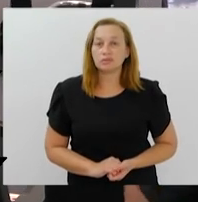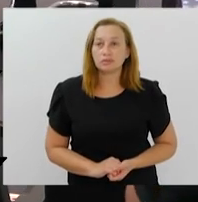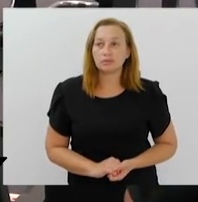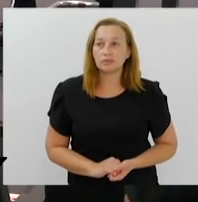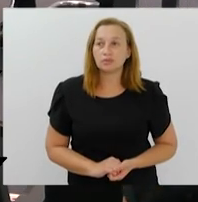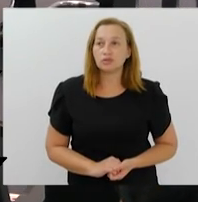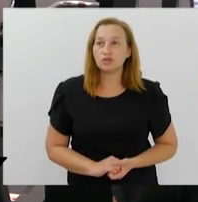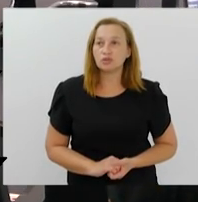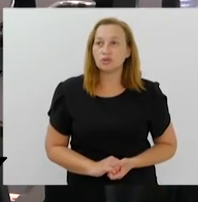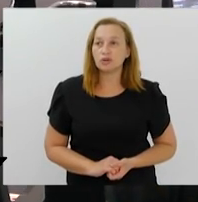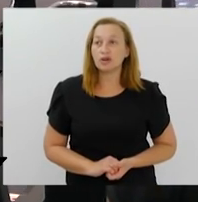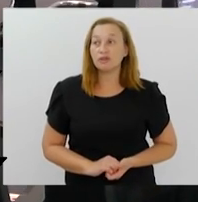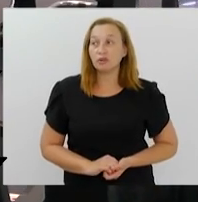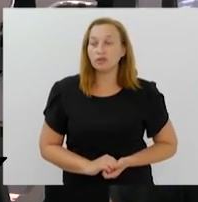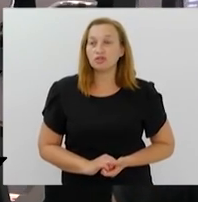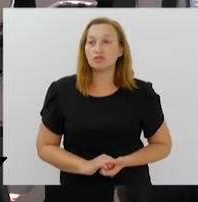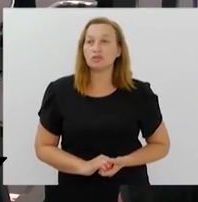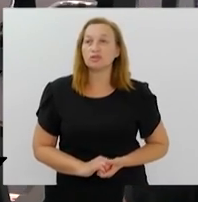só um